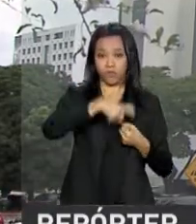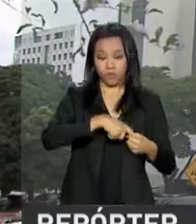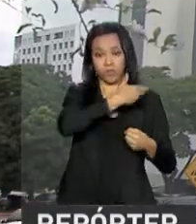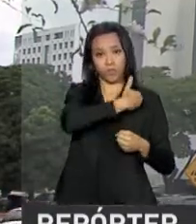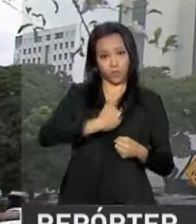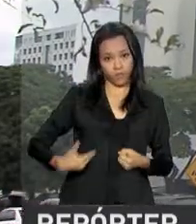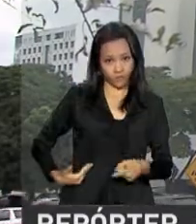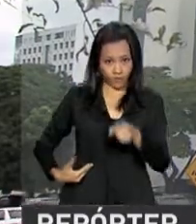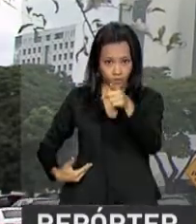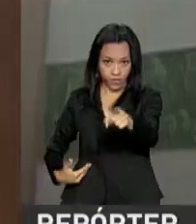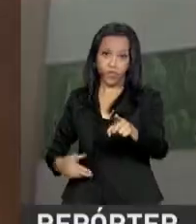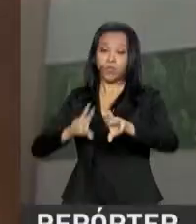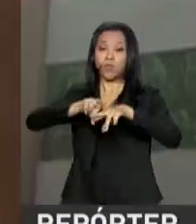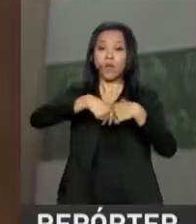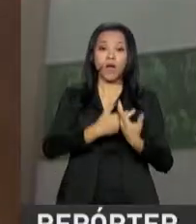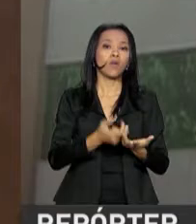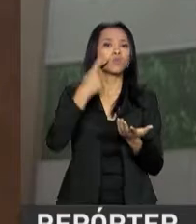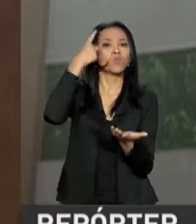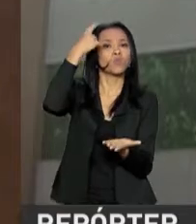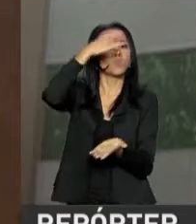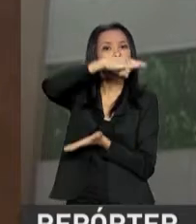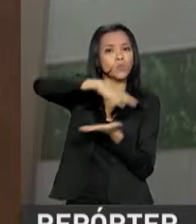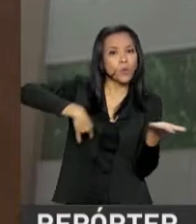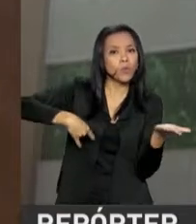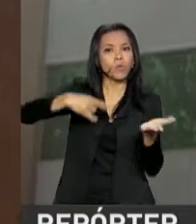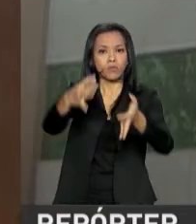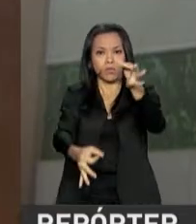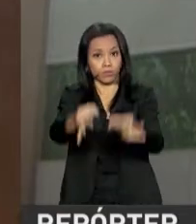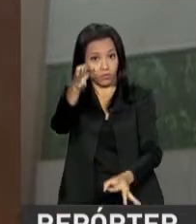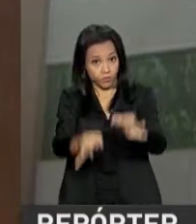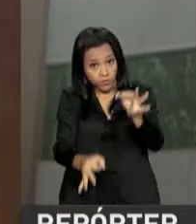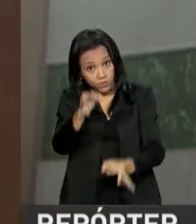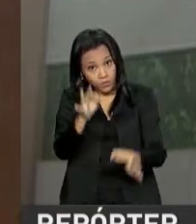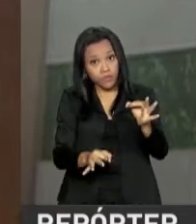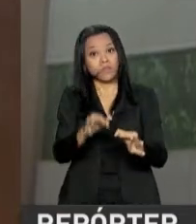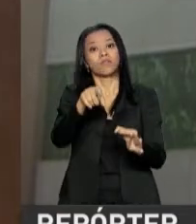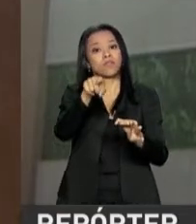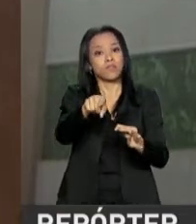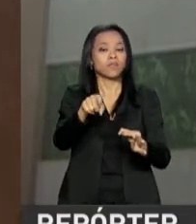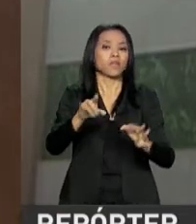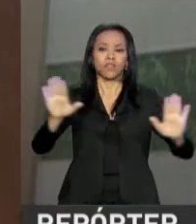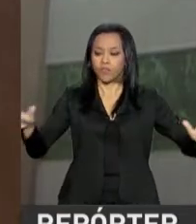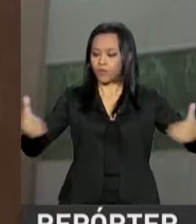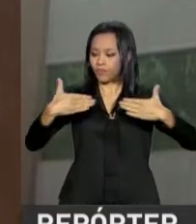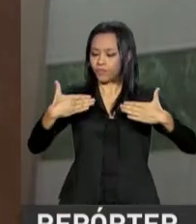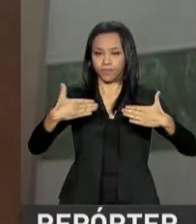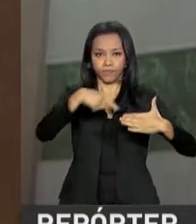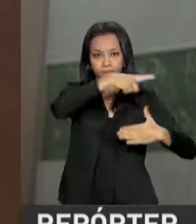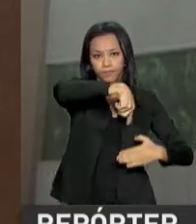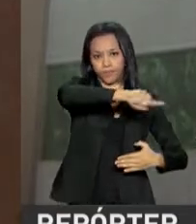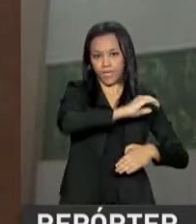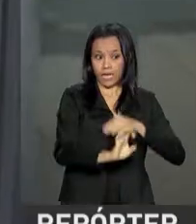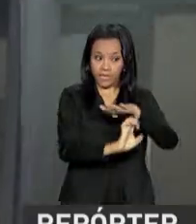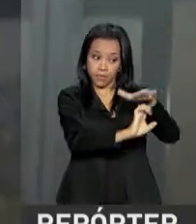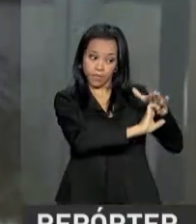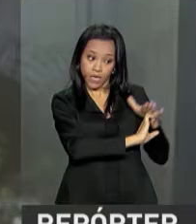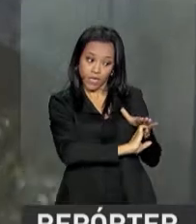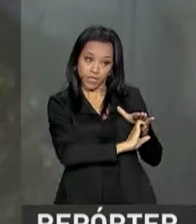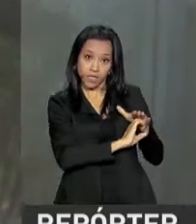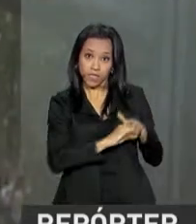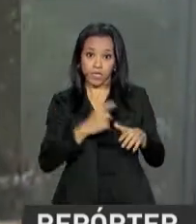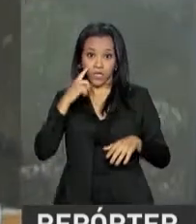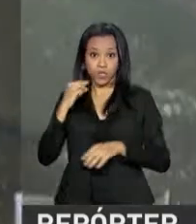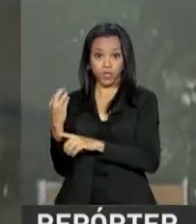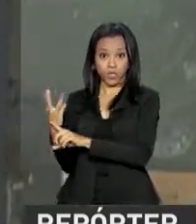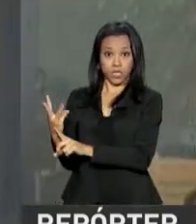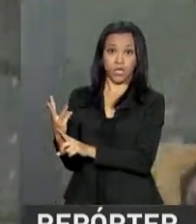graças a um acordo de leniência o acerto prévio firmado entre as empresas investigadas e os três órgãos